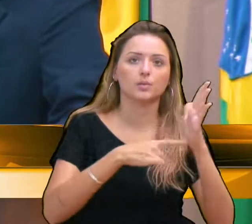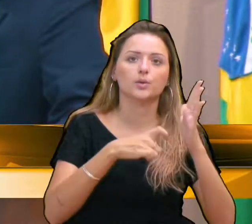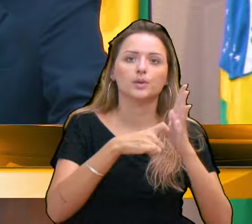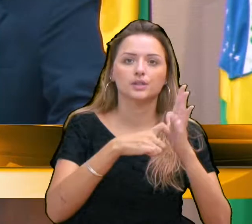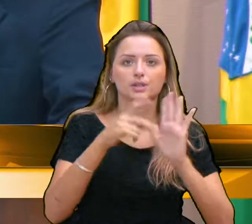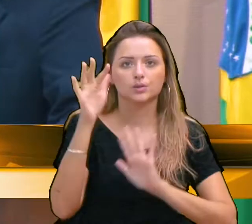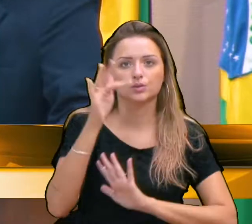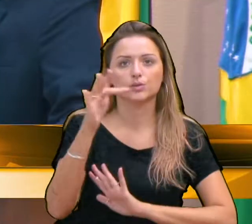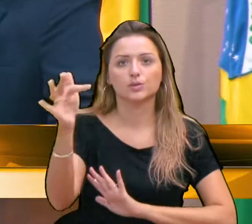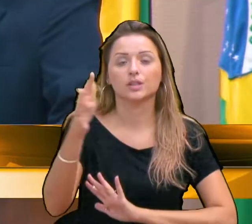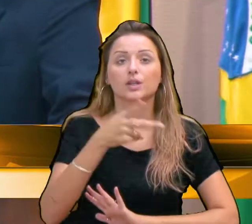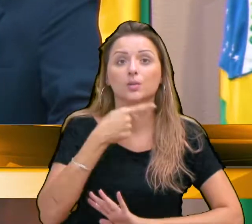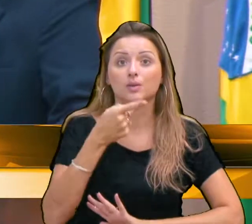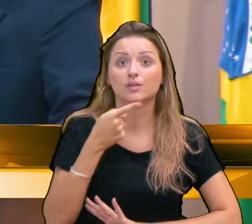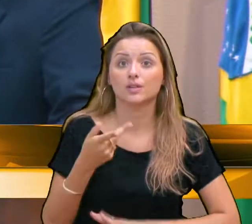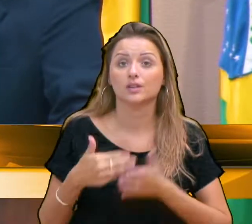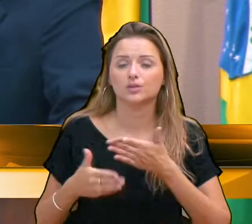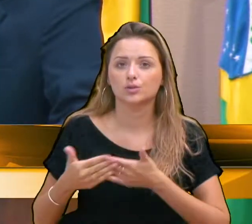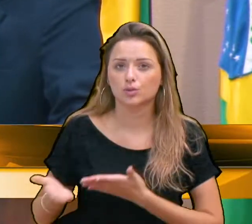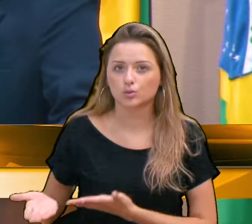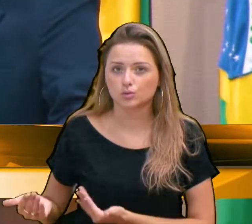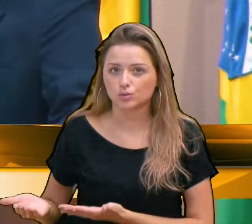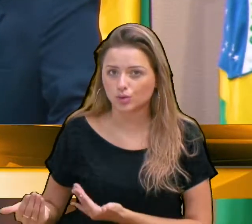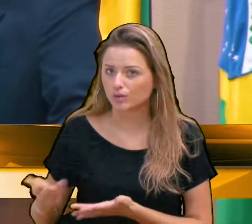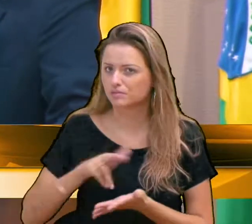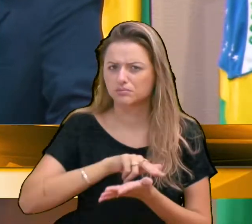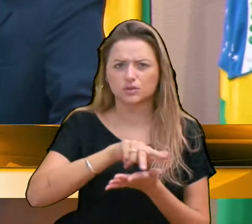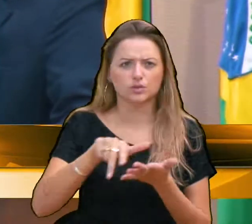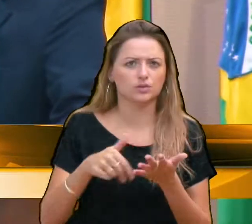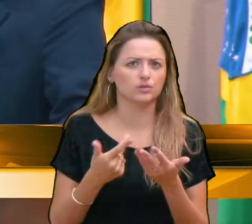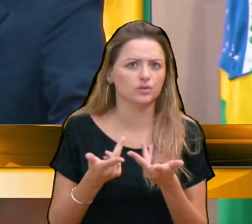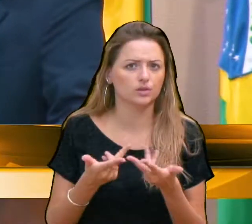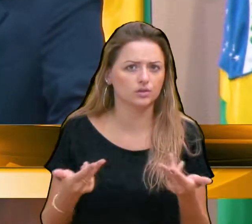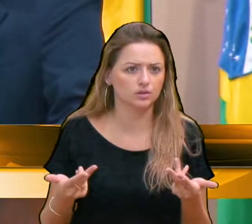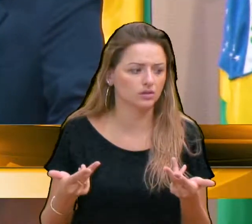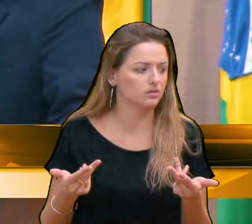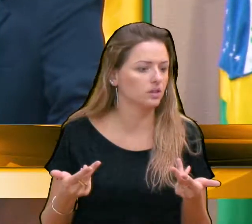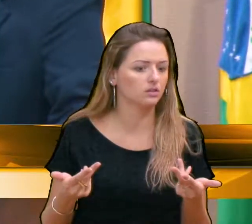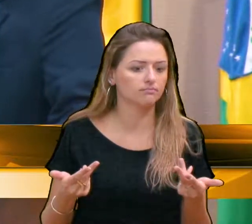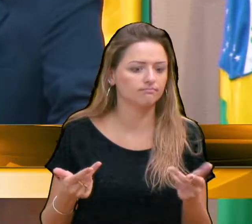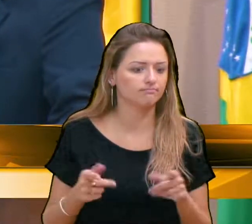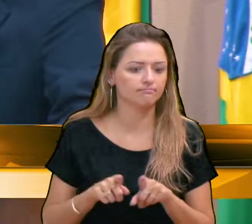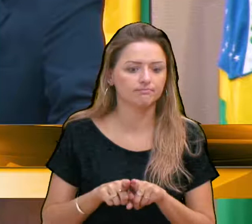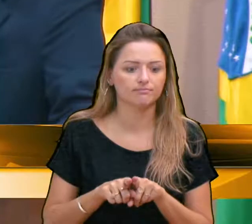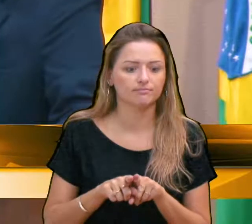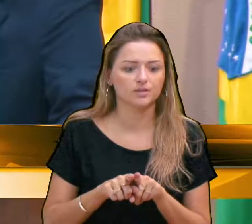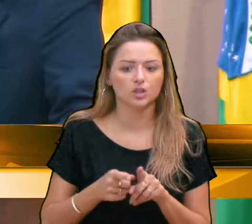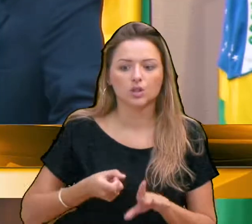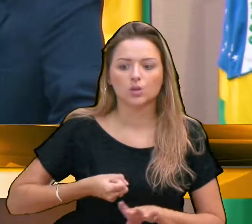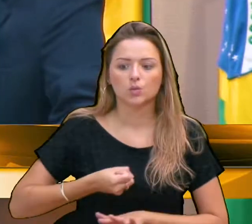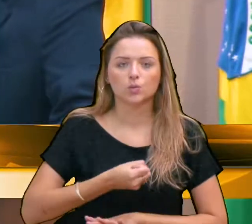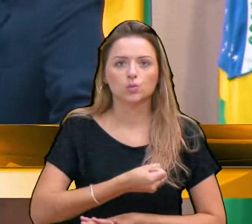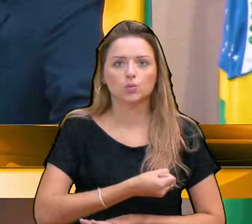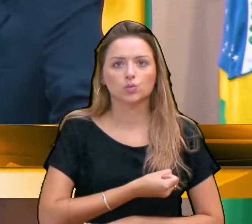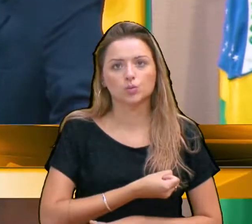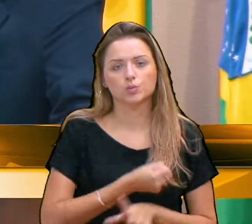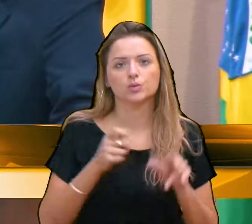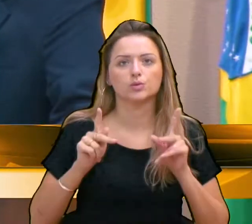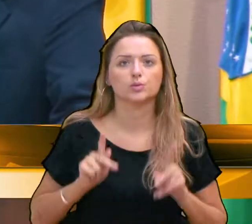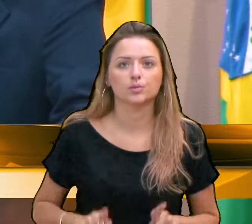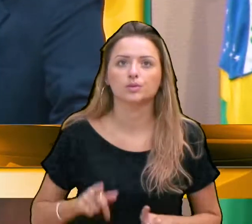tratar da juventude. Diversas demandas, como por exemplo, municípios com número X de habitantes que venham ter um